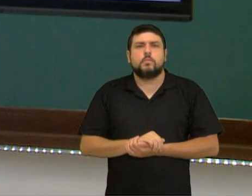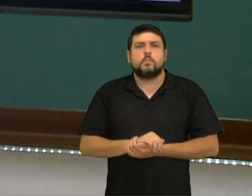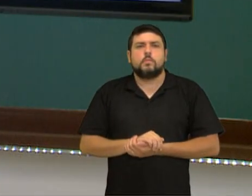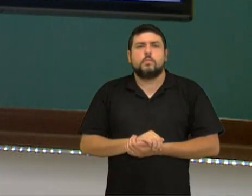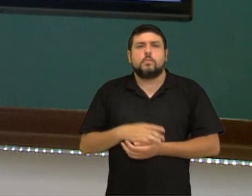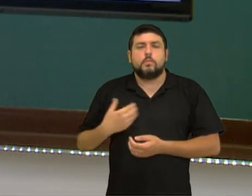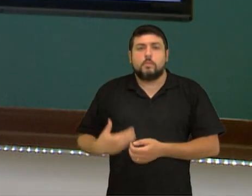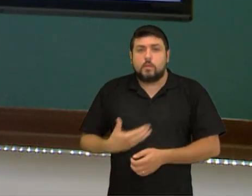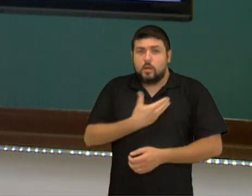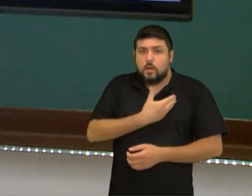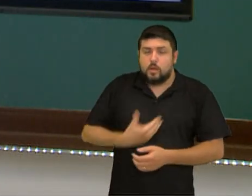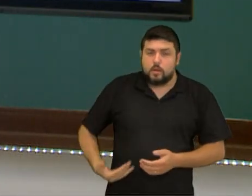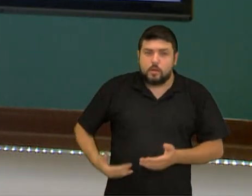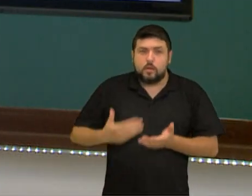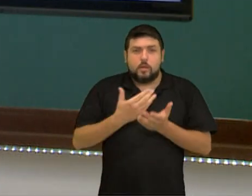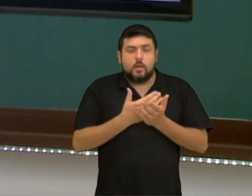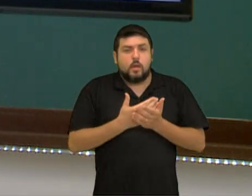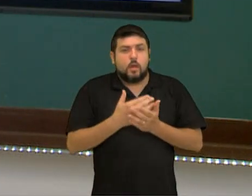de julho de